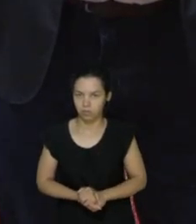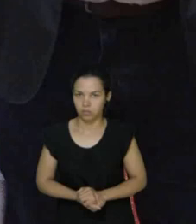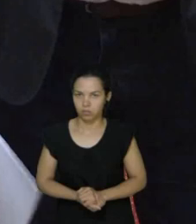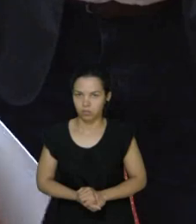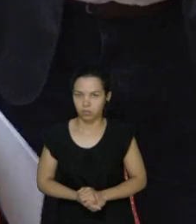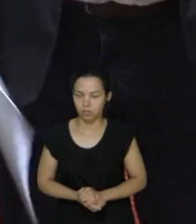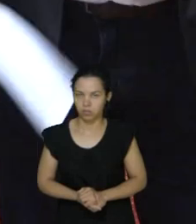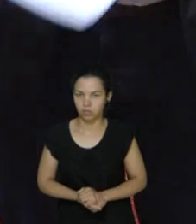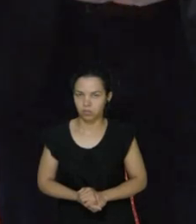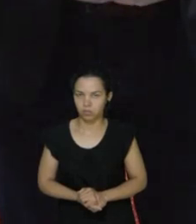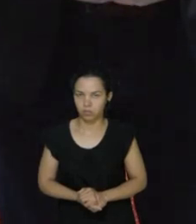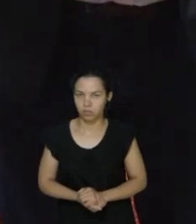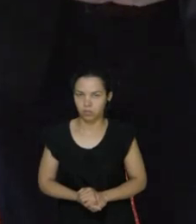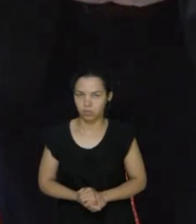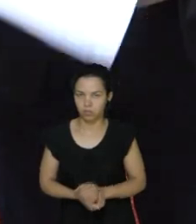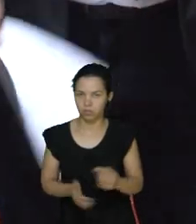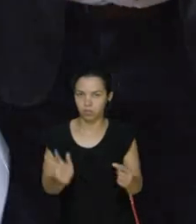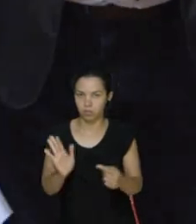Exatamente